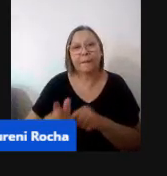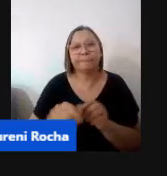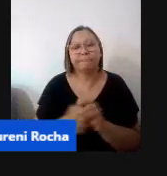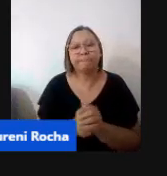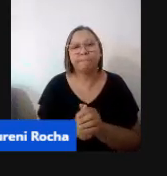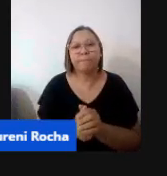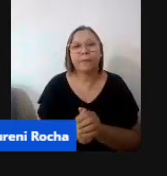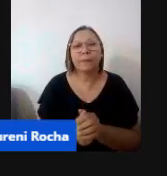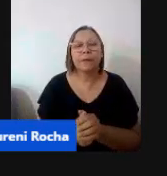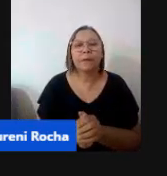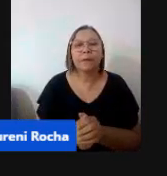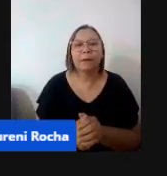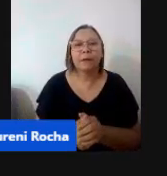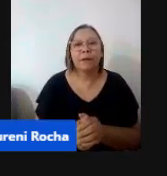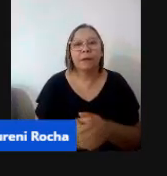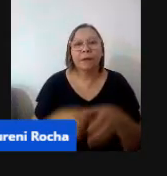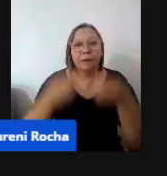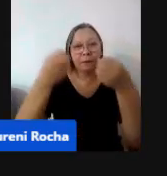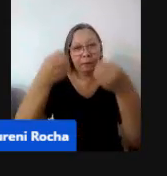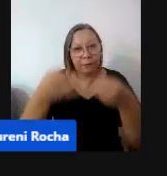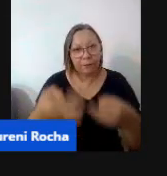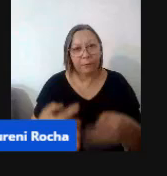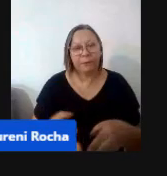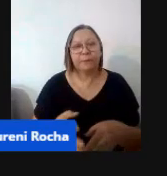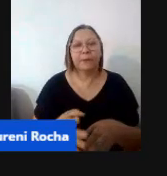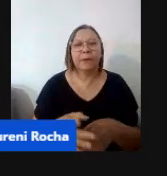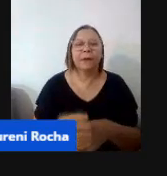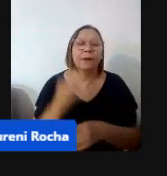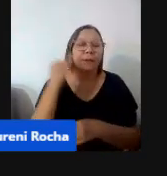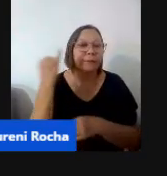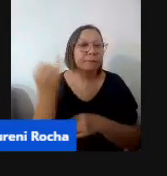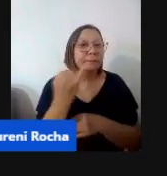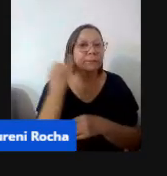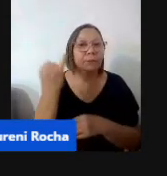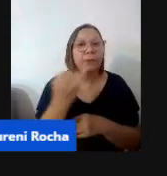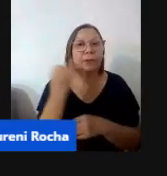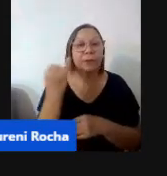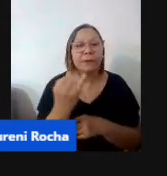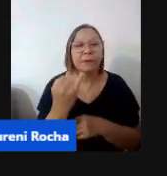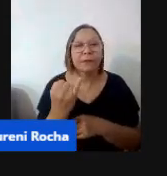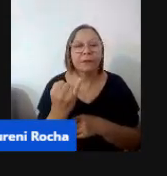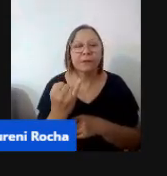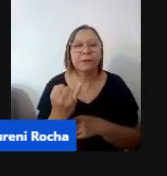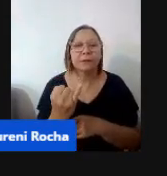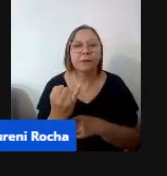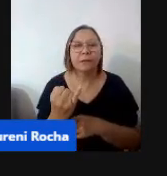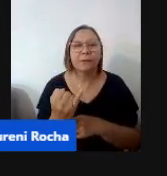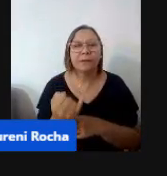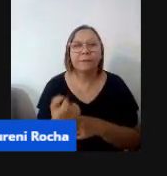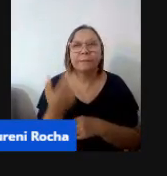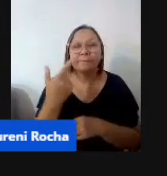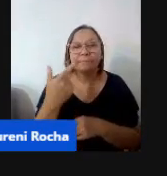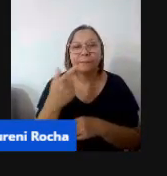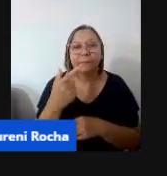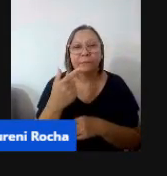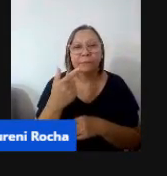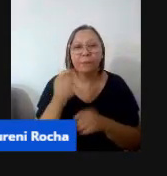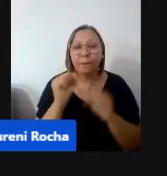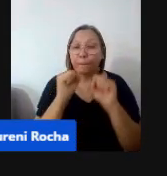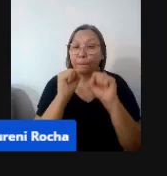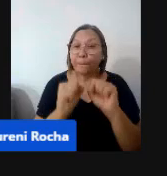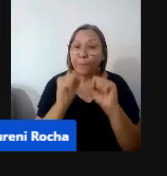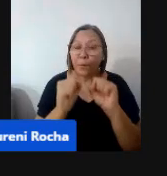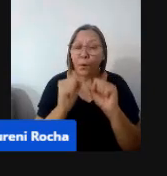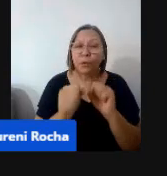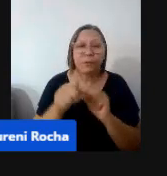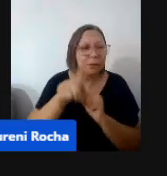ressaltar nisso, pessoal, é que é muito importante que você não fique apenas preso ao modelo